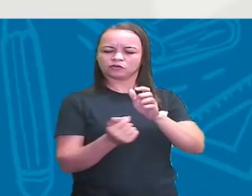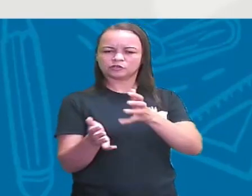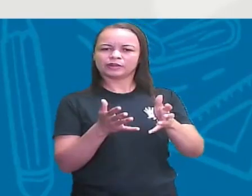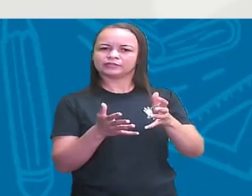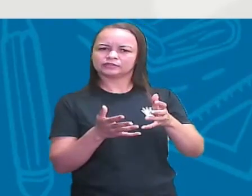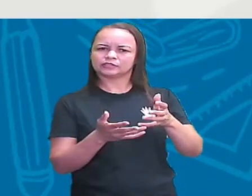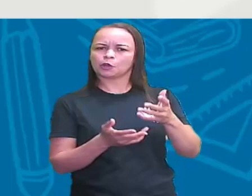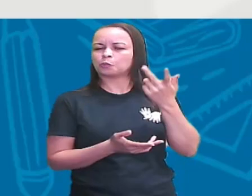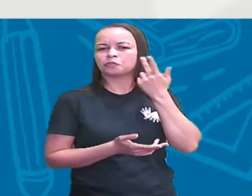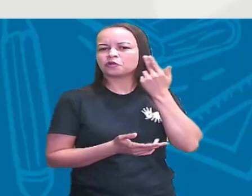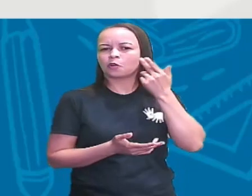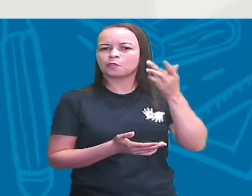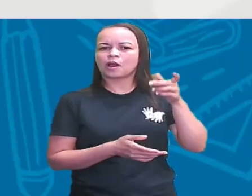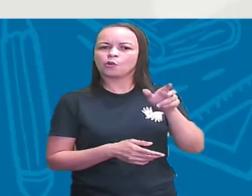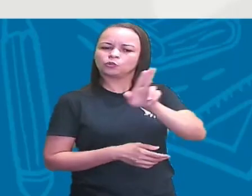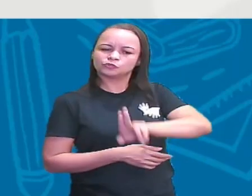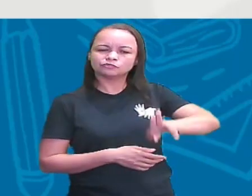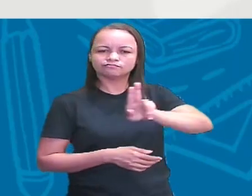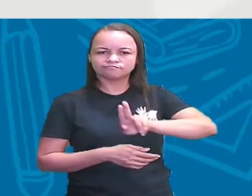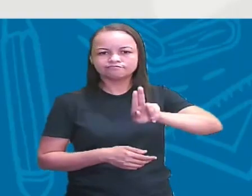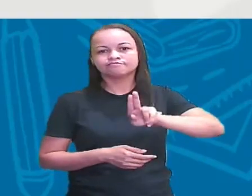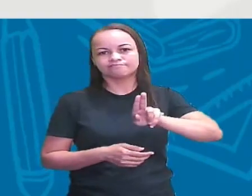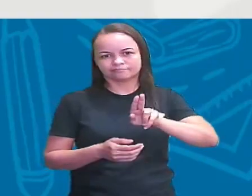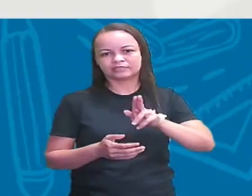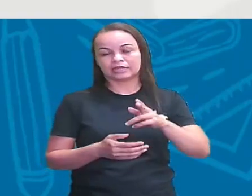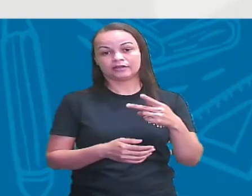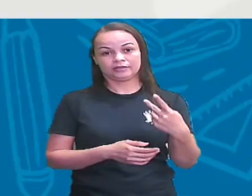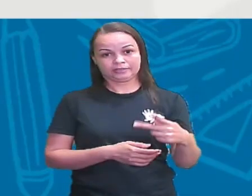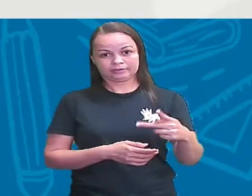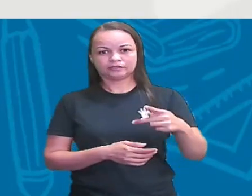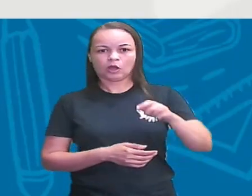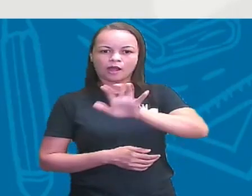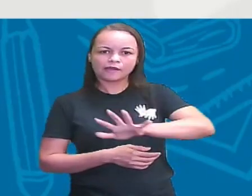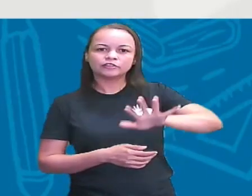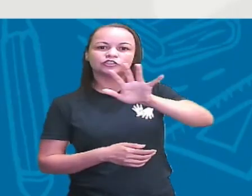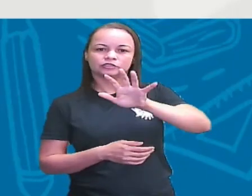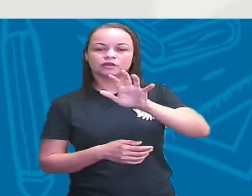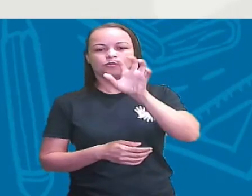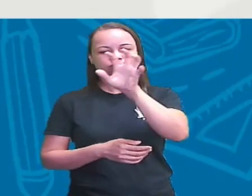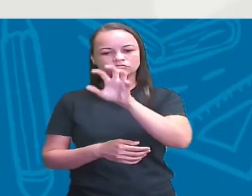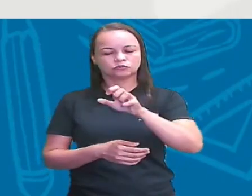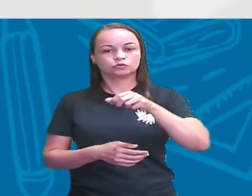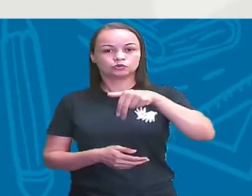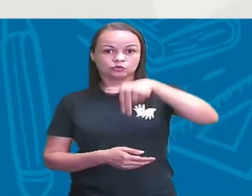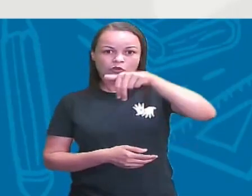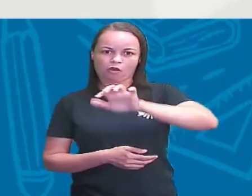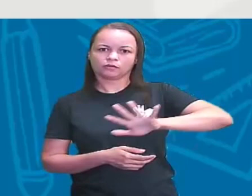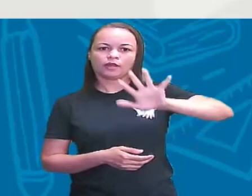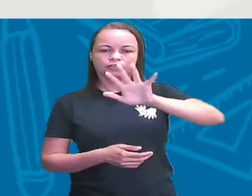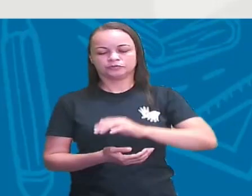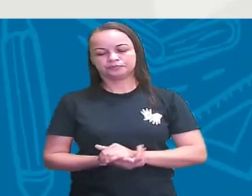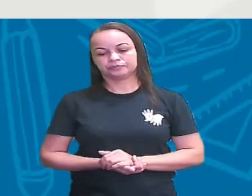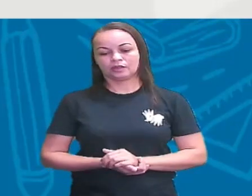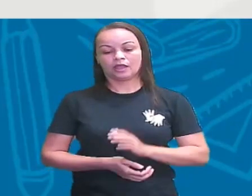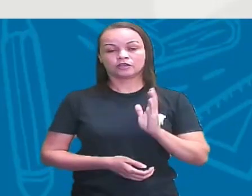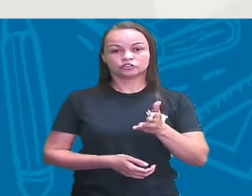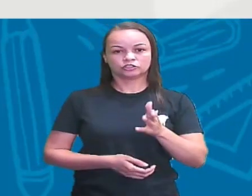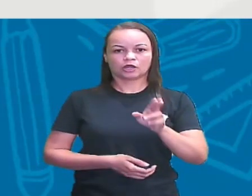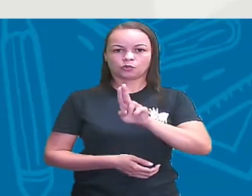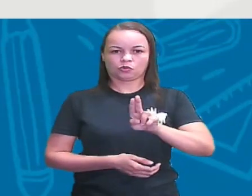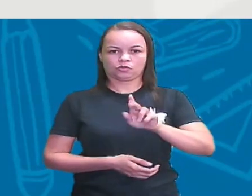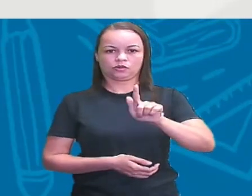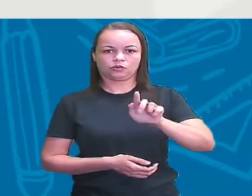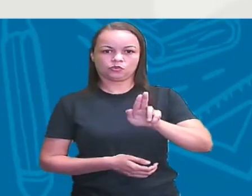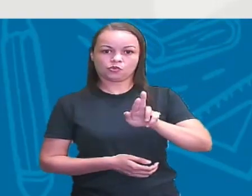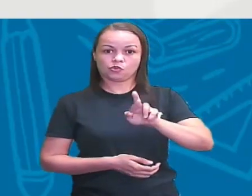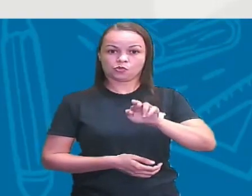né? Muito utilizada na nossa região, na região Nordeste. Jaguri é uma expressão mais